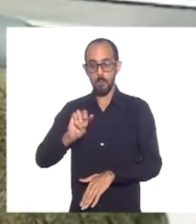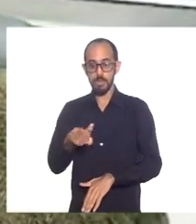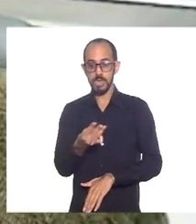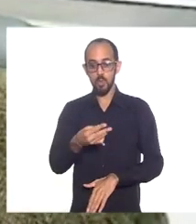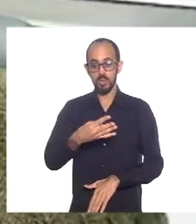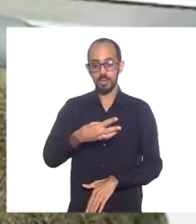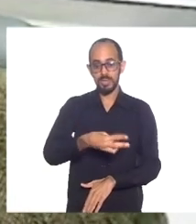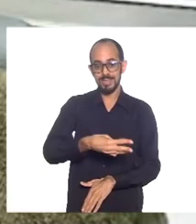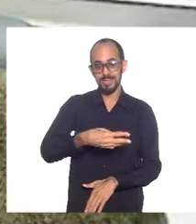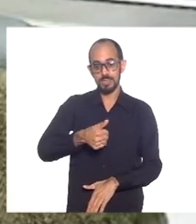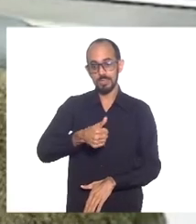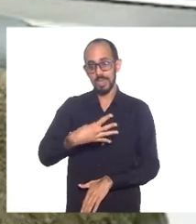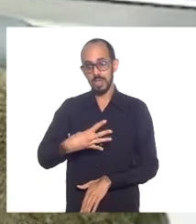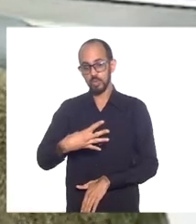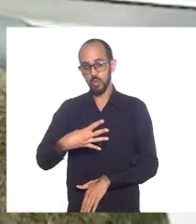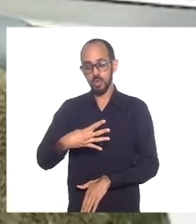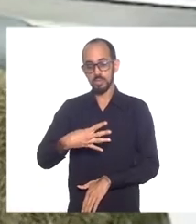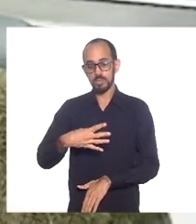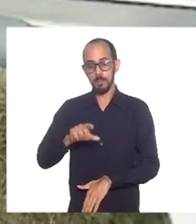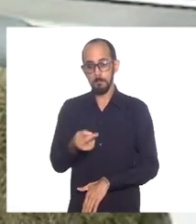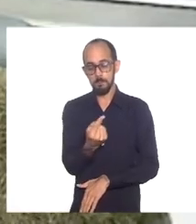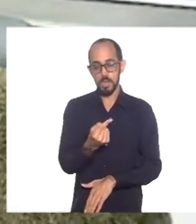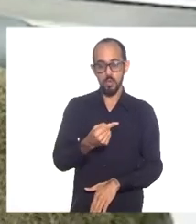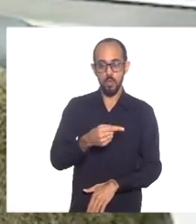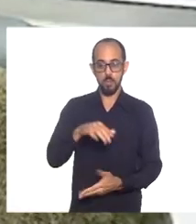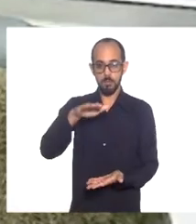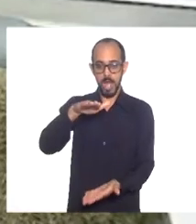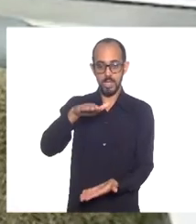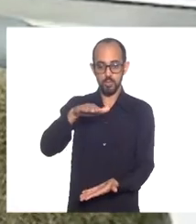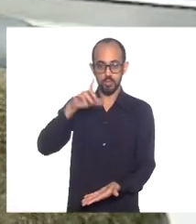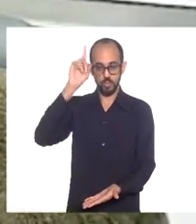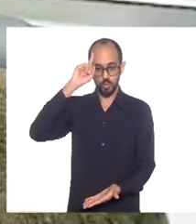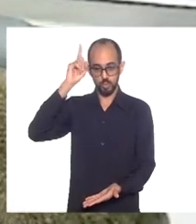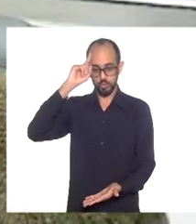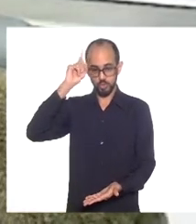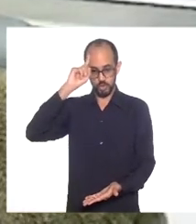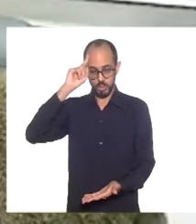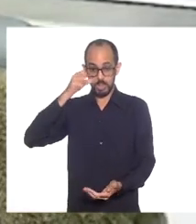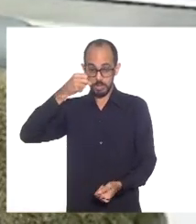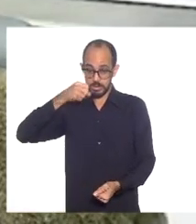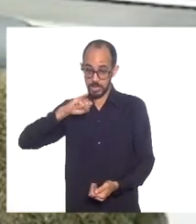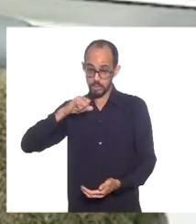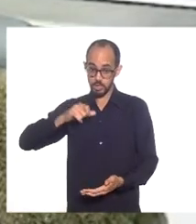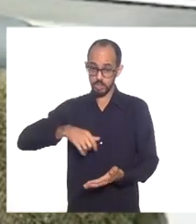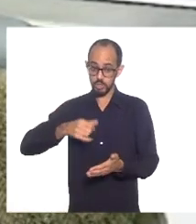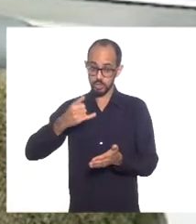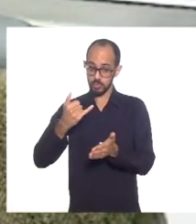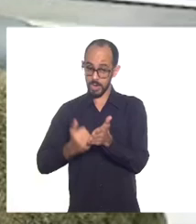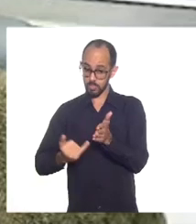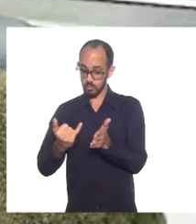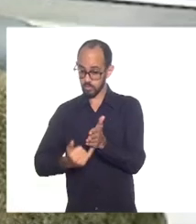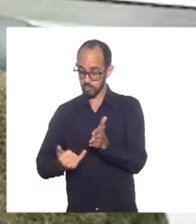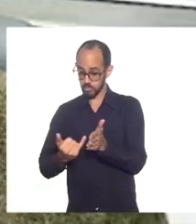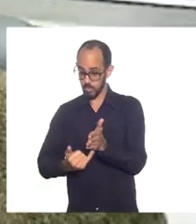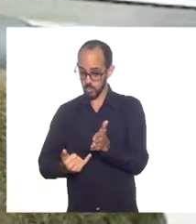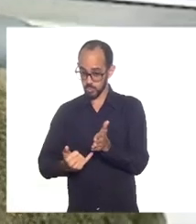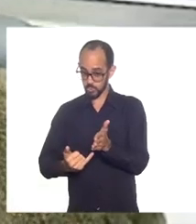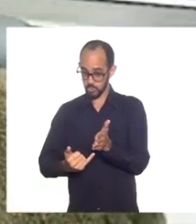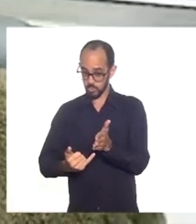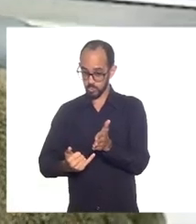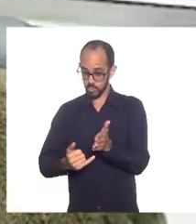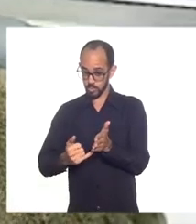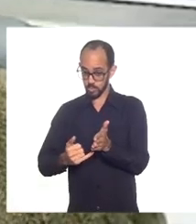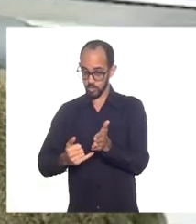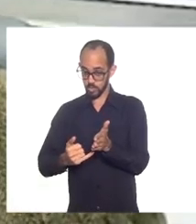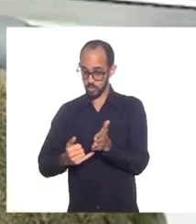314 barris por dia. Se cobrássemos uma alíquota efetiva